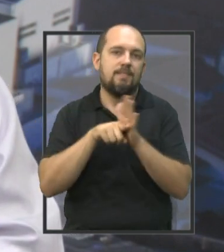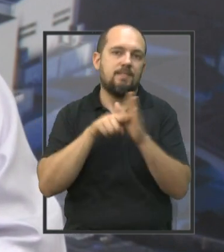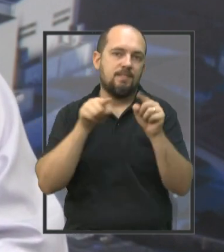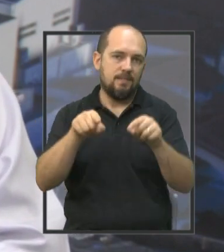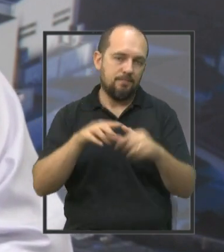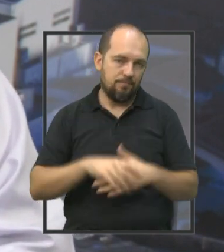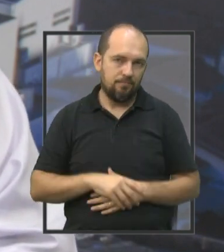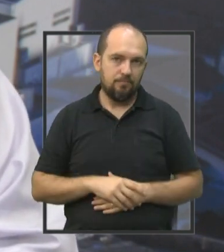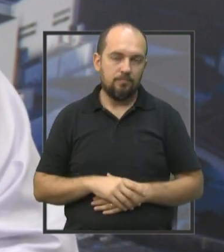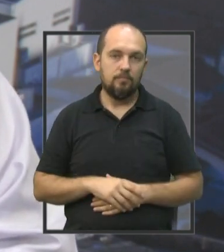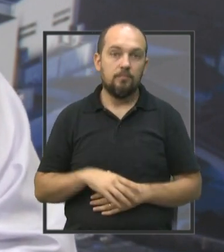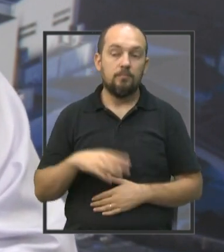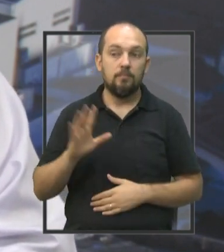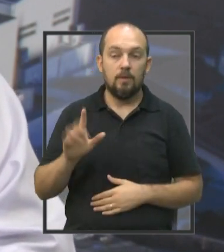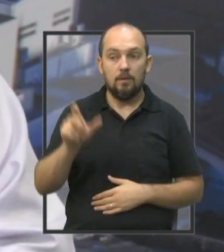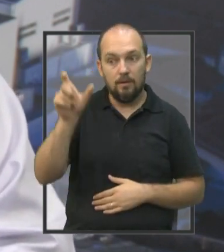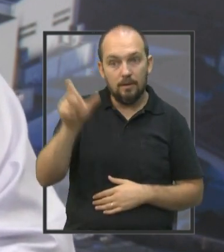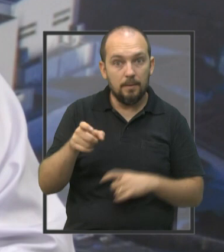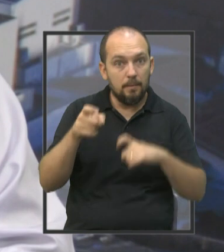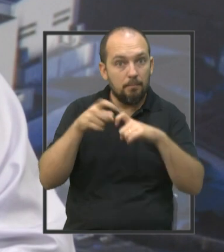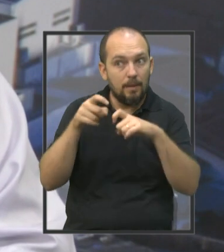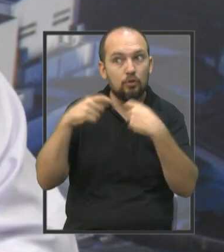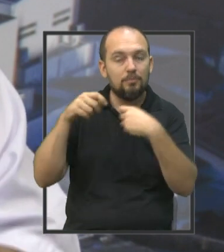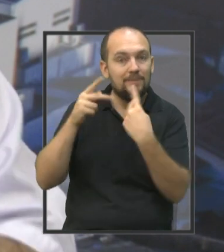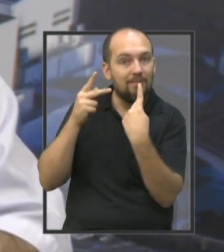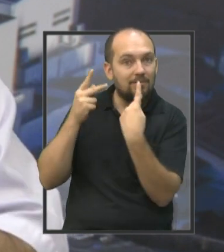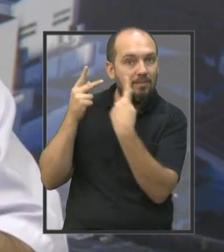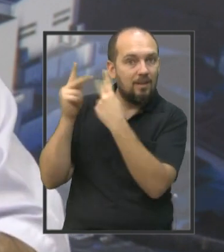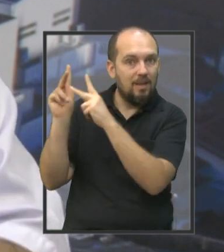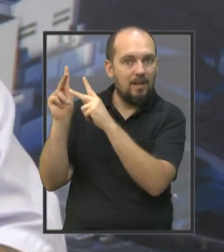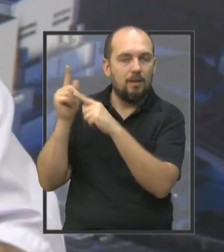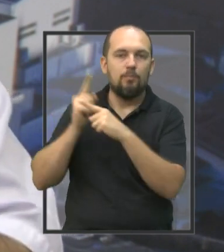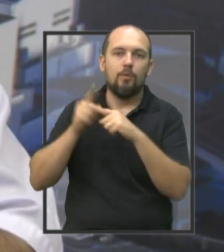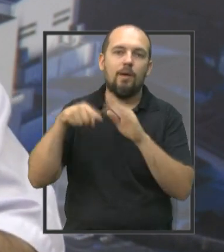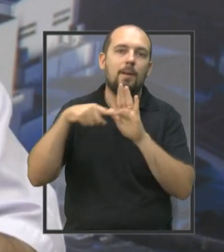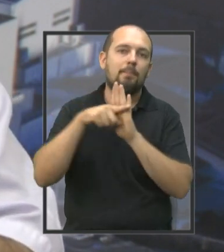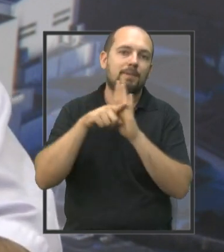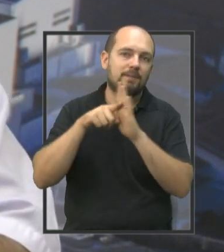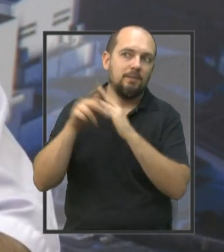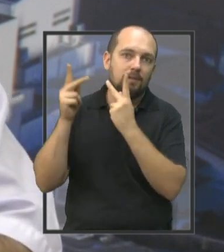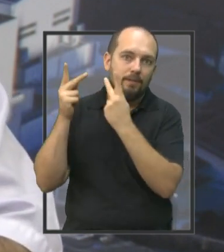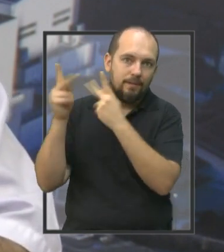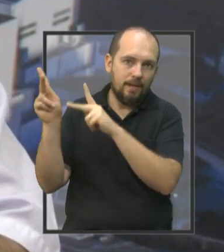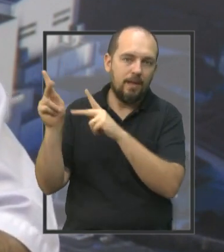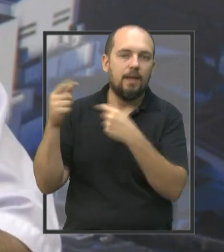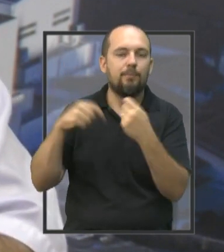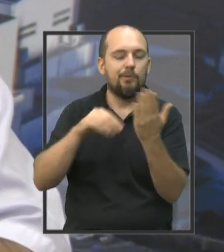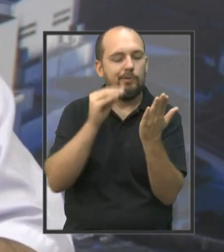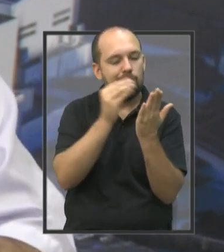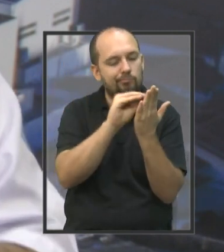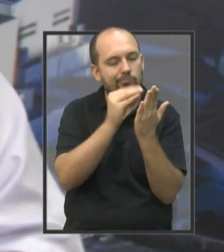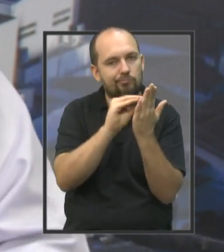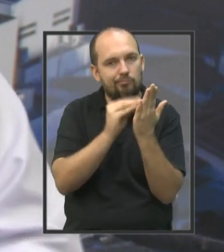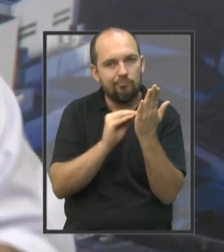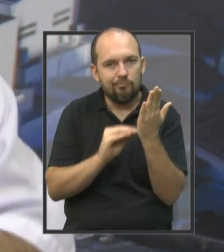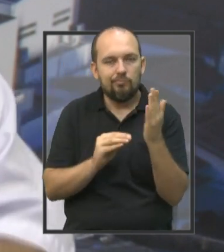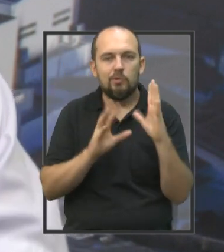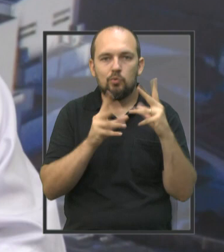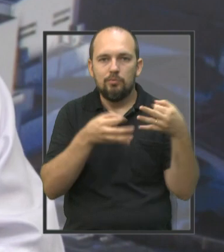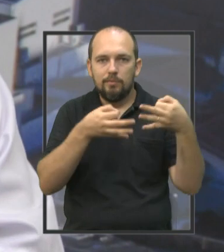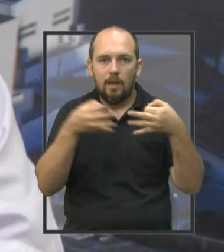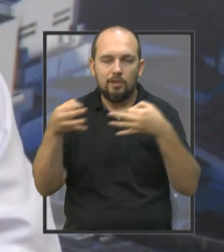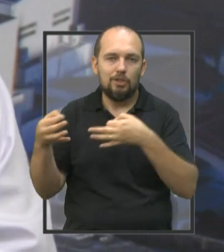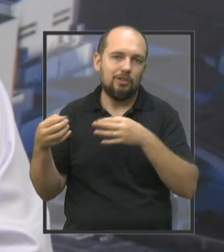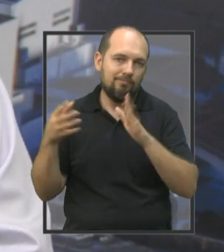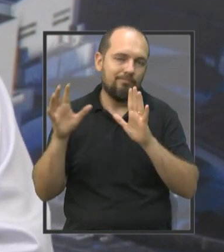Só que o cirurgião tem que ser do laboratório, porque é uma pesquisa que tem que ser tabulada, feita as coisas tudo direitinho,